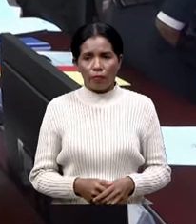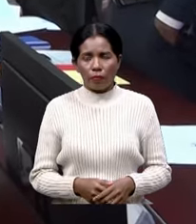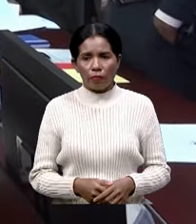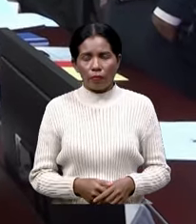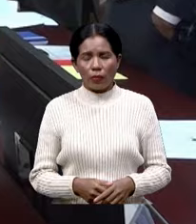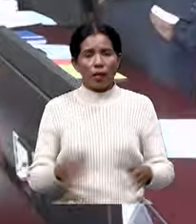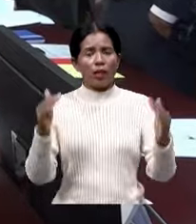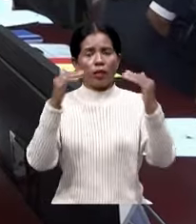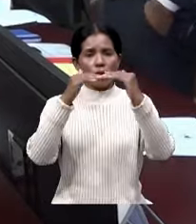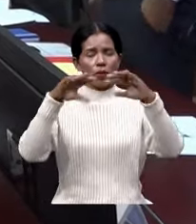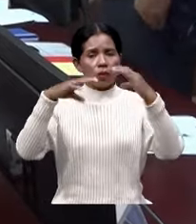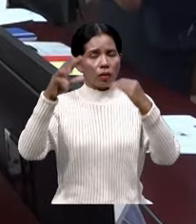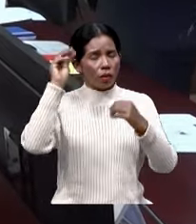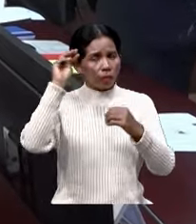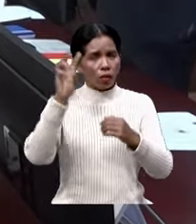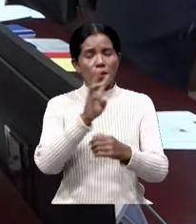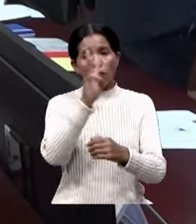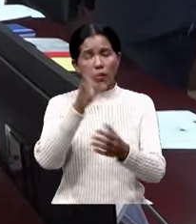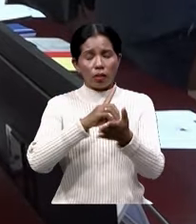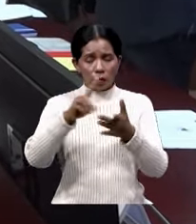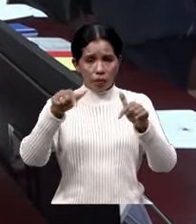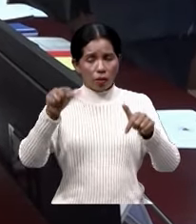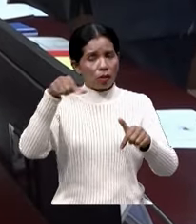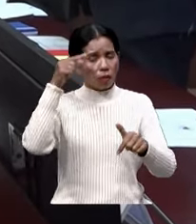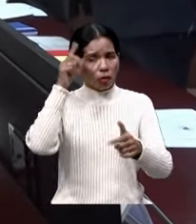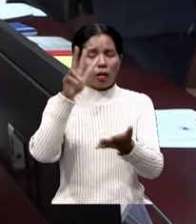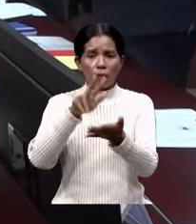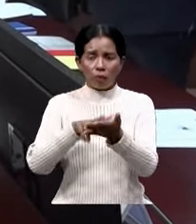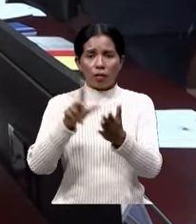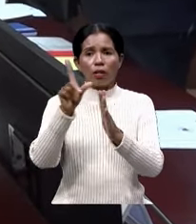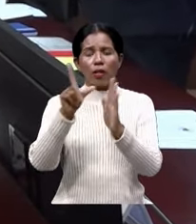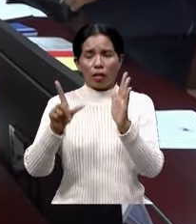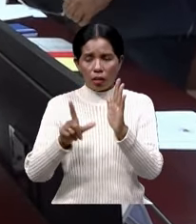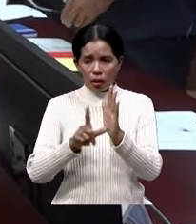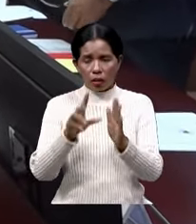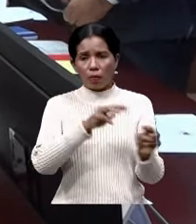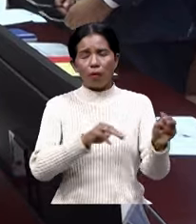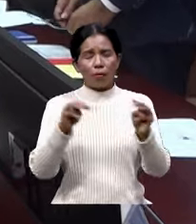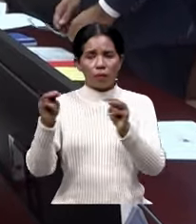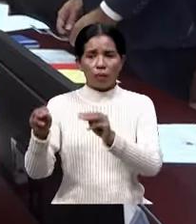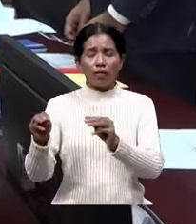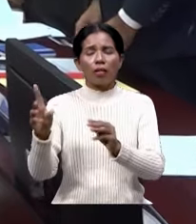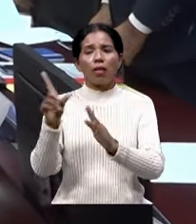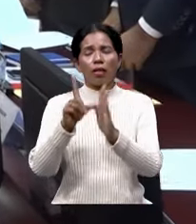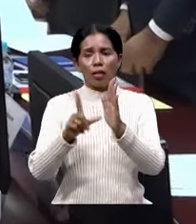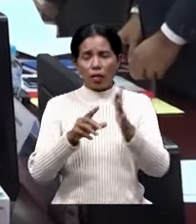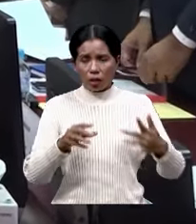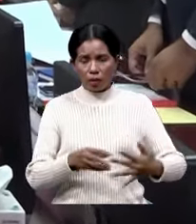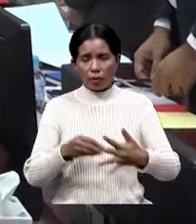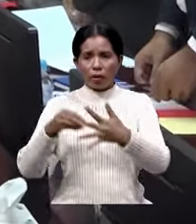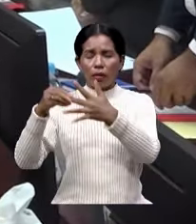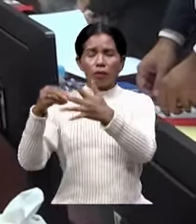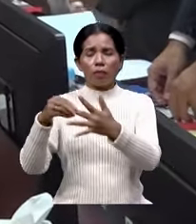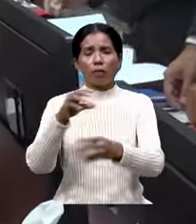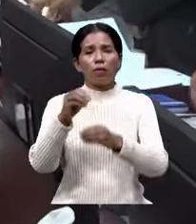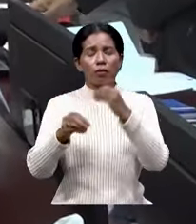E a reunião Conselho Ministro, quarta semana, né? Governo aprova o projeto decreto-lei, alteração da Huluk Barazime especial